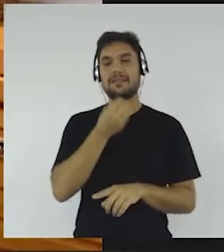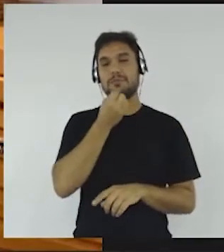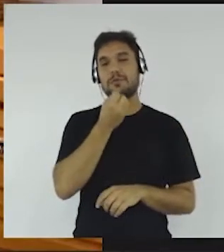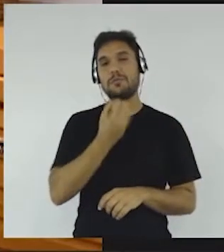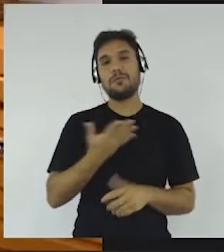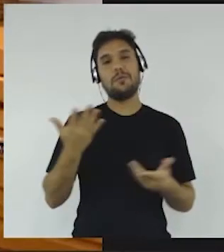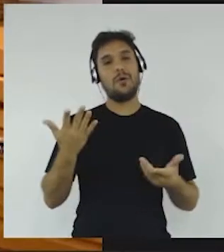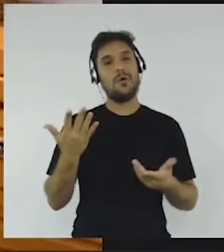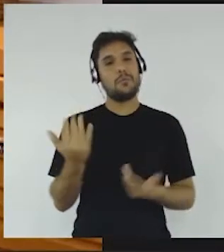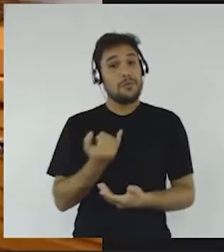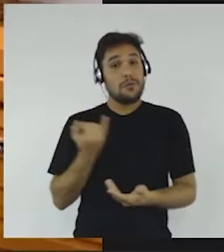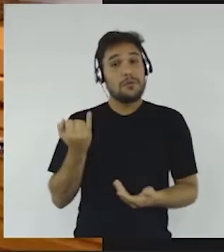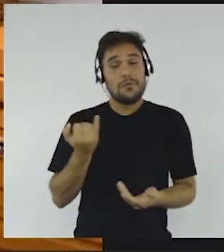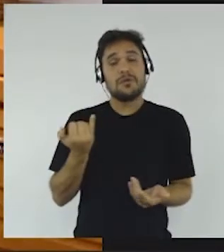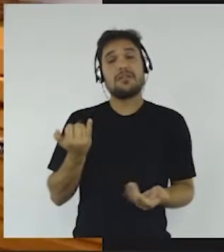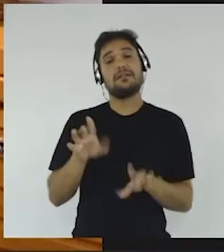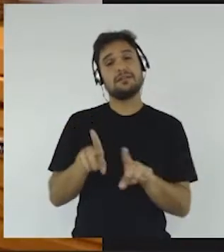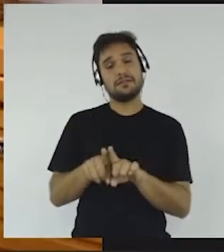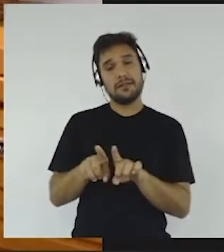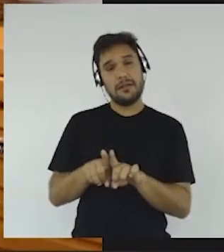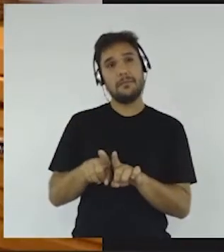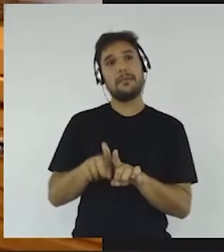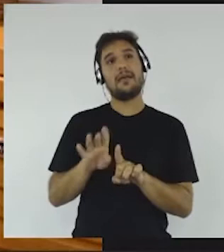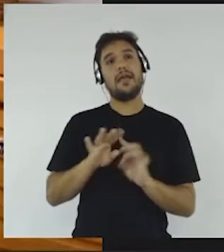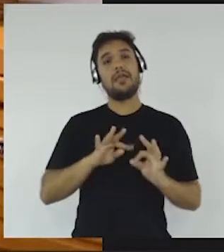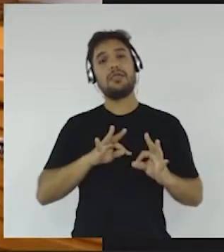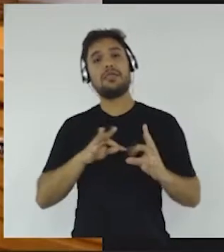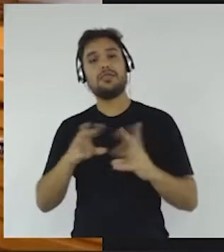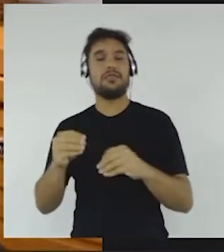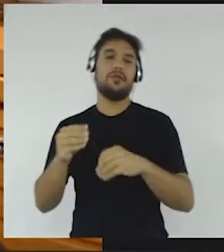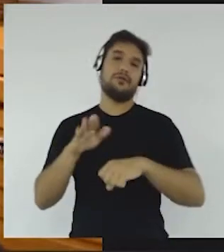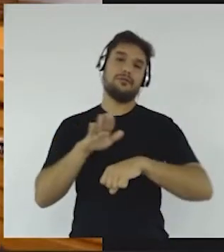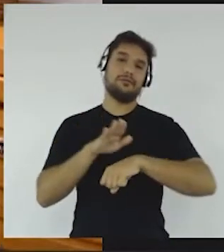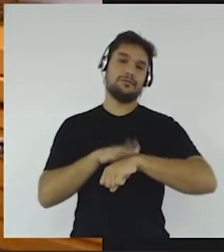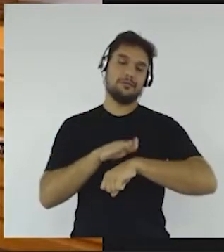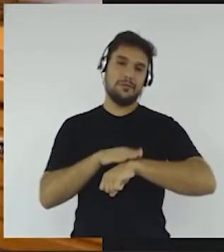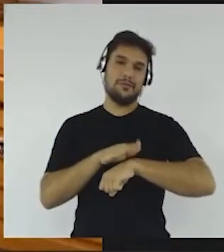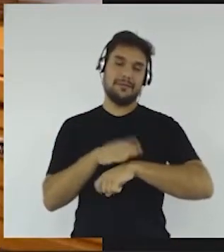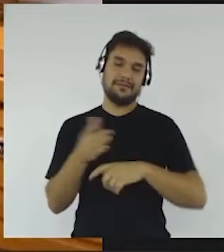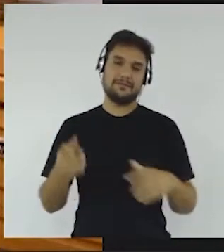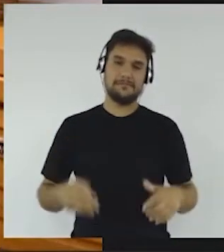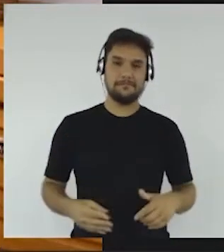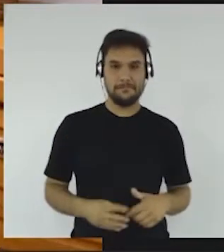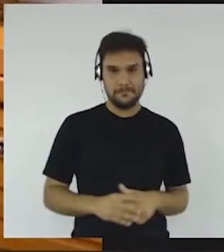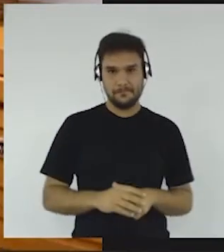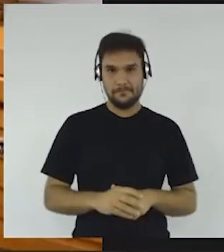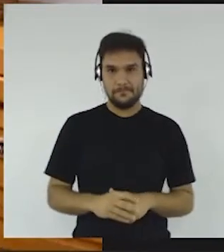muito valioso em todas as suas contribuições.